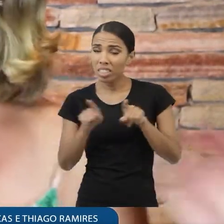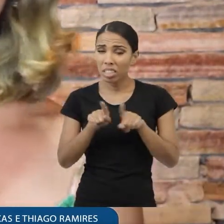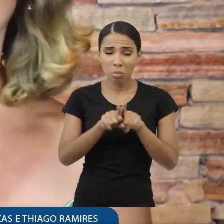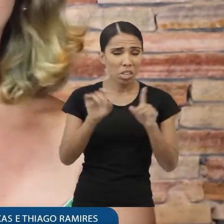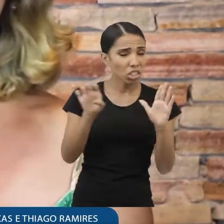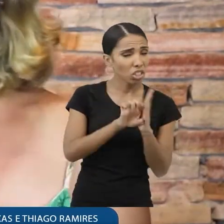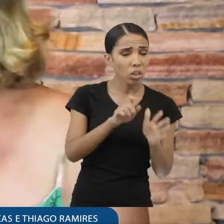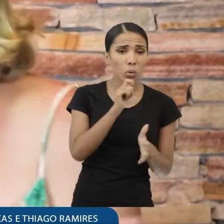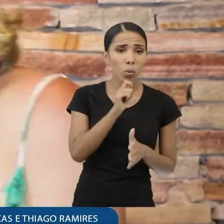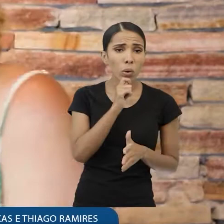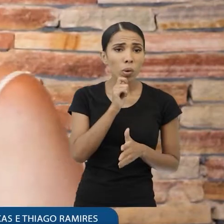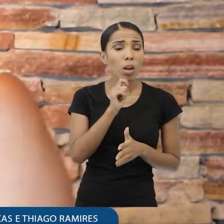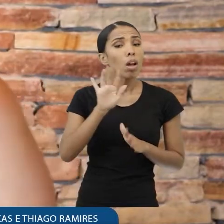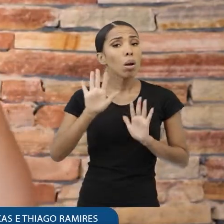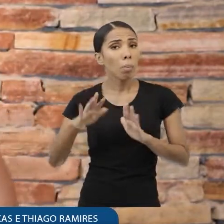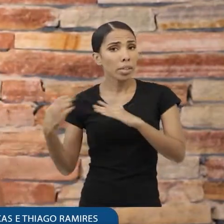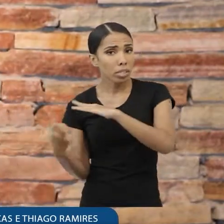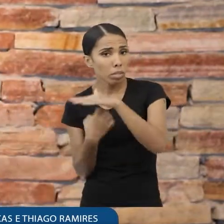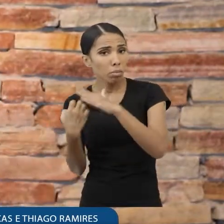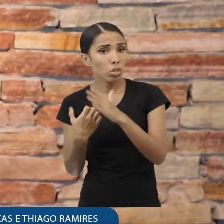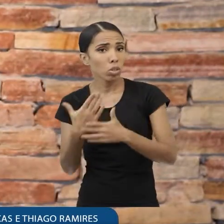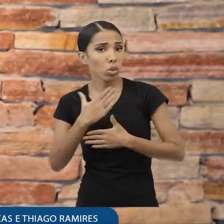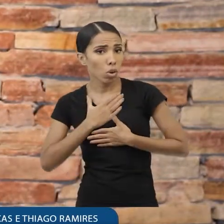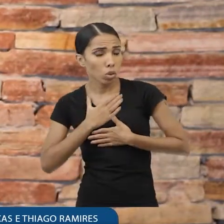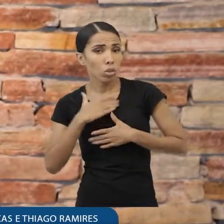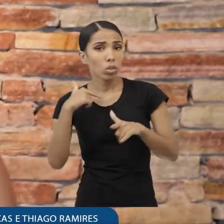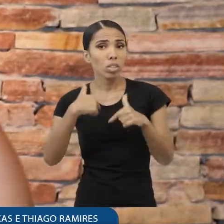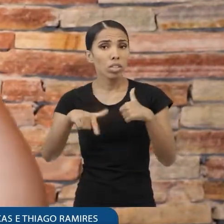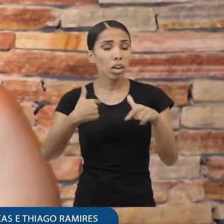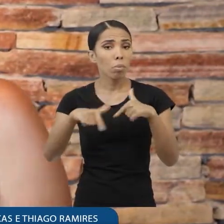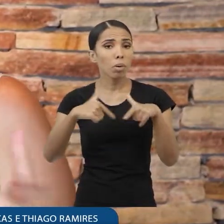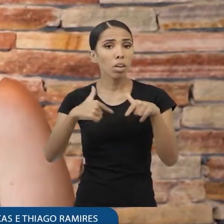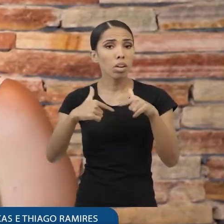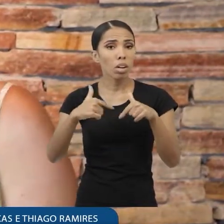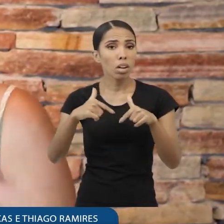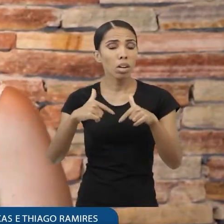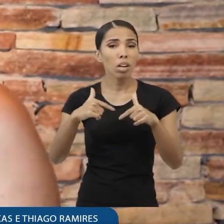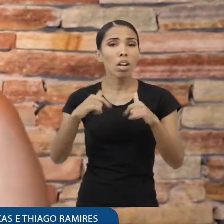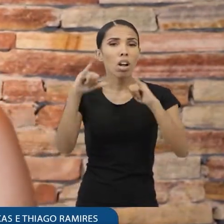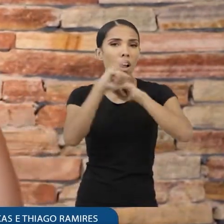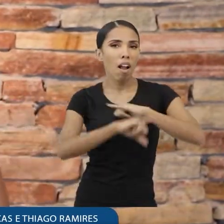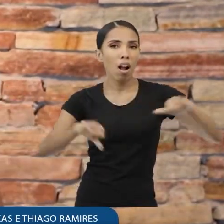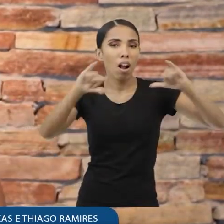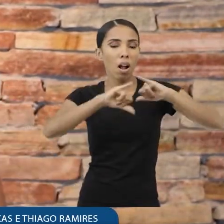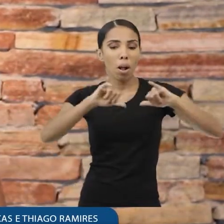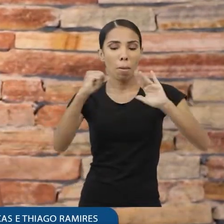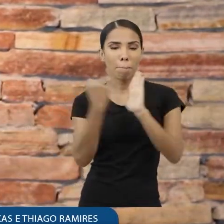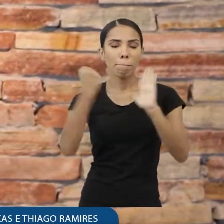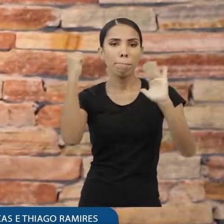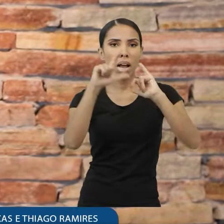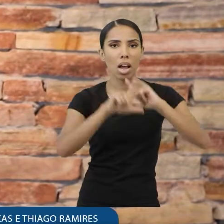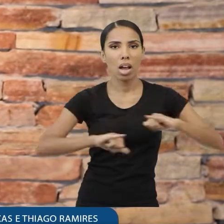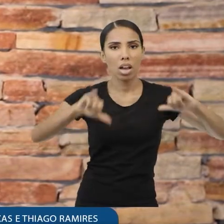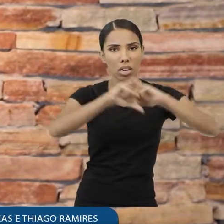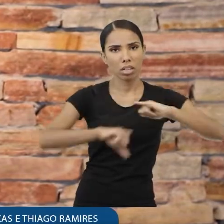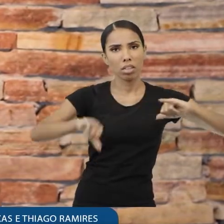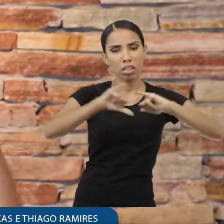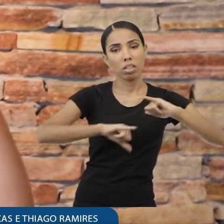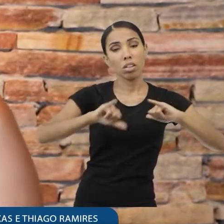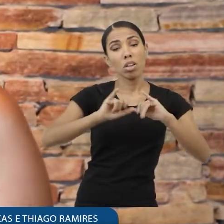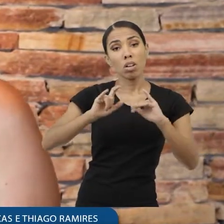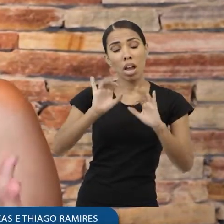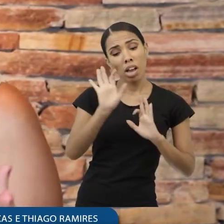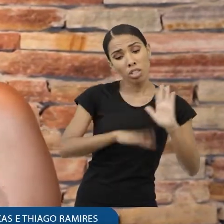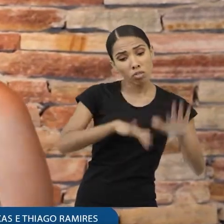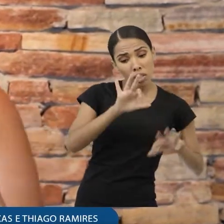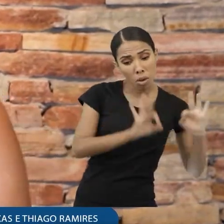têm editais direto. Porém, elas gostam e muito de trabalhar com o que a gente chama de merchandising, ou ativação da marca. Né? Às